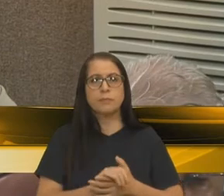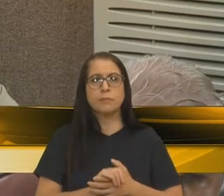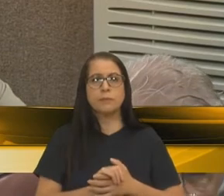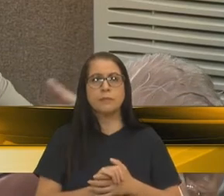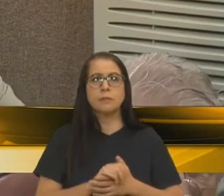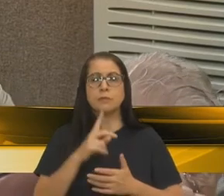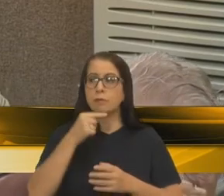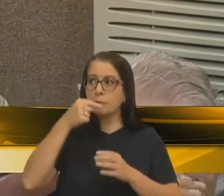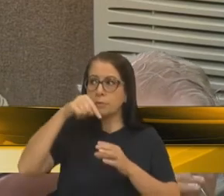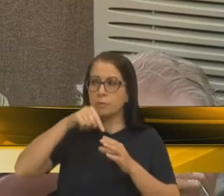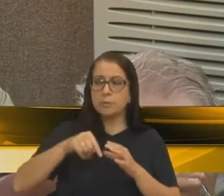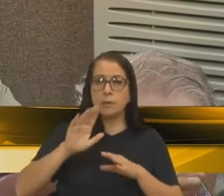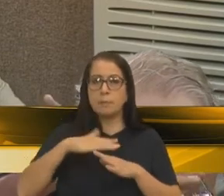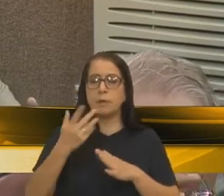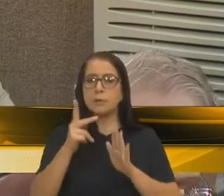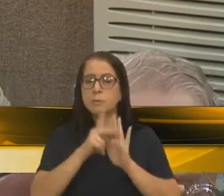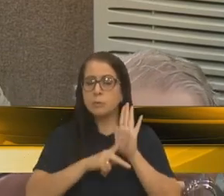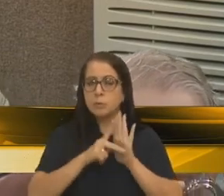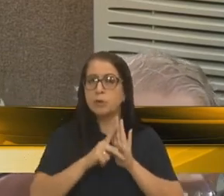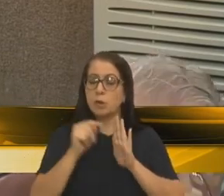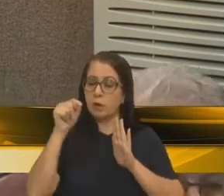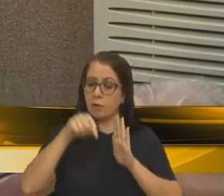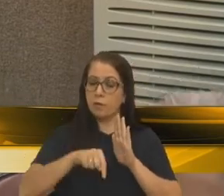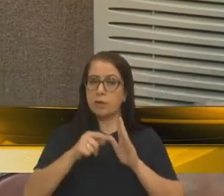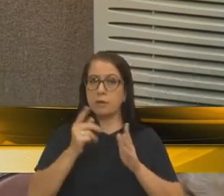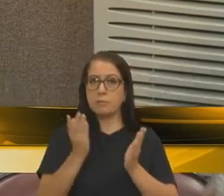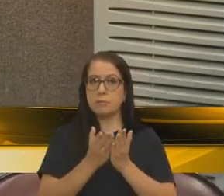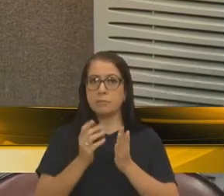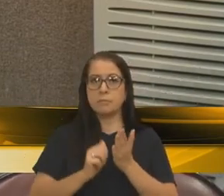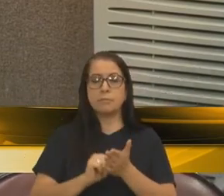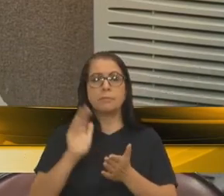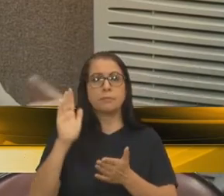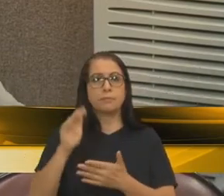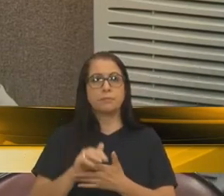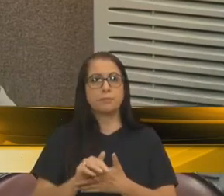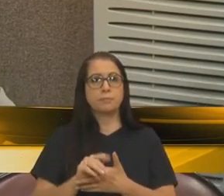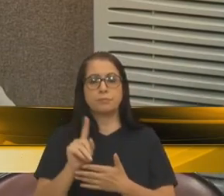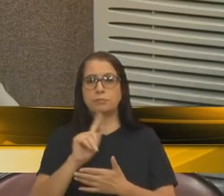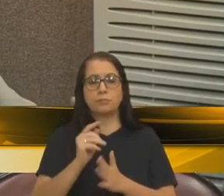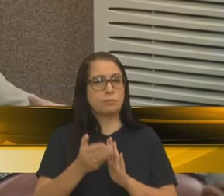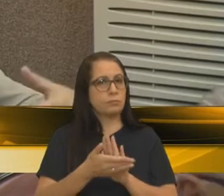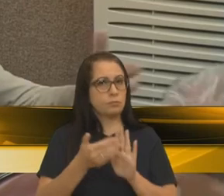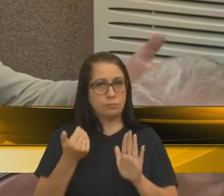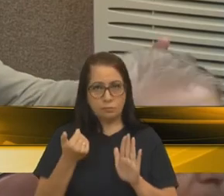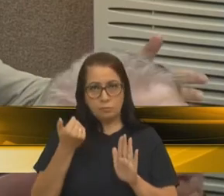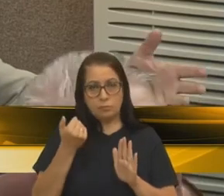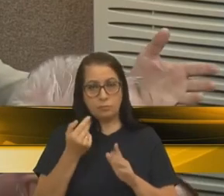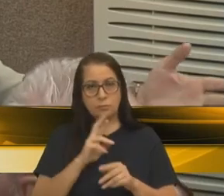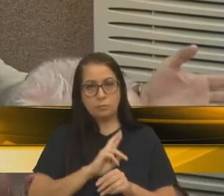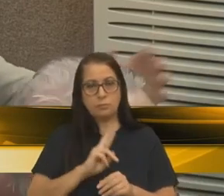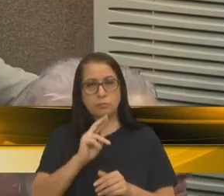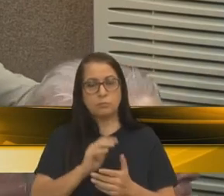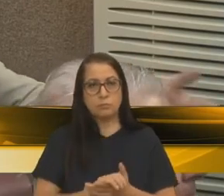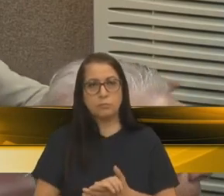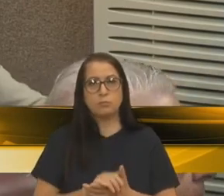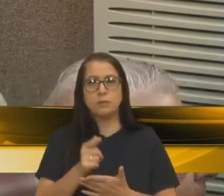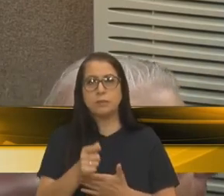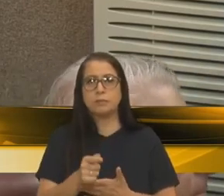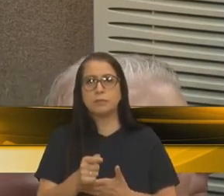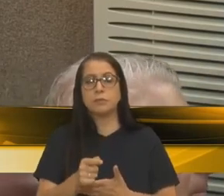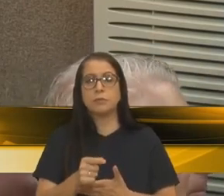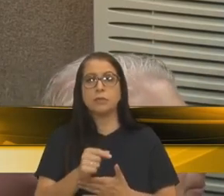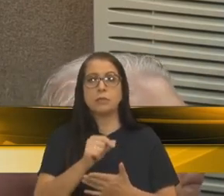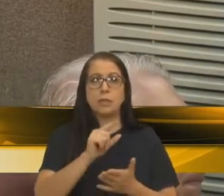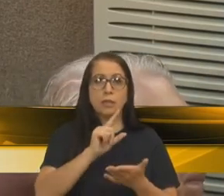se aprofundar ainda mais no projeto, a hora que ele vier a plenário para votação, se ele não for retirado antes disso, porque as respostas aqui contradizem um artigo em cima do